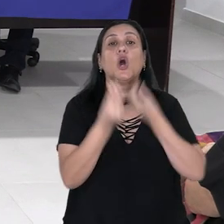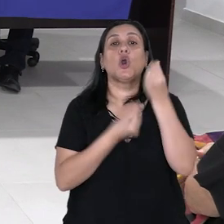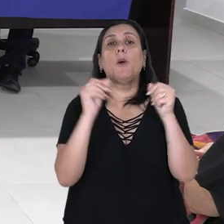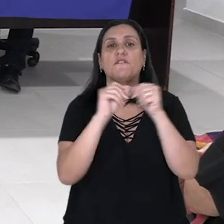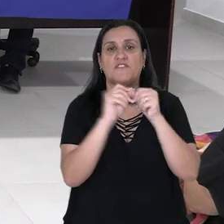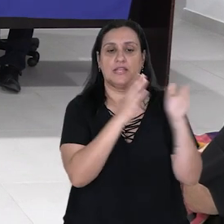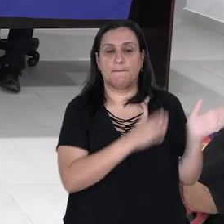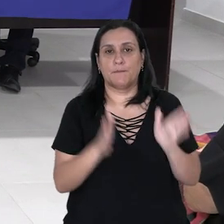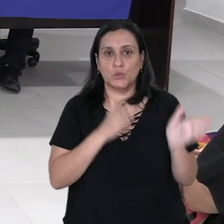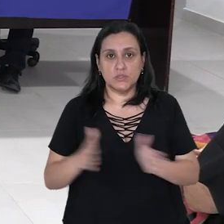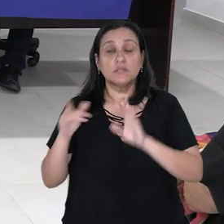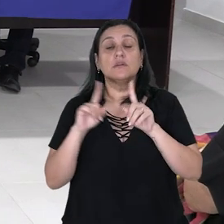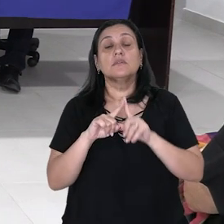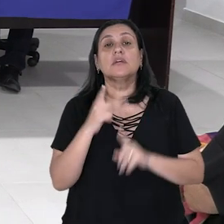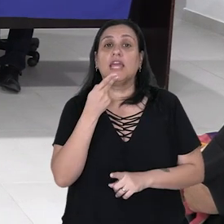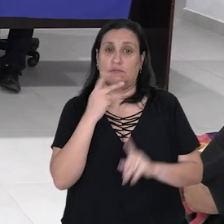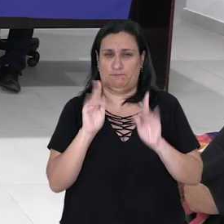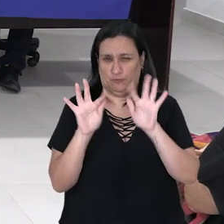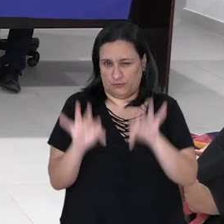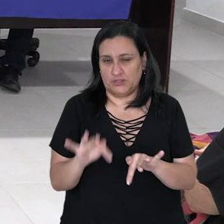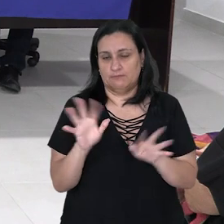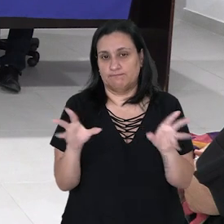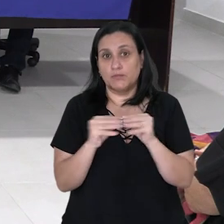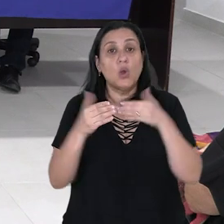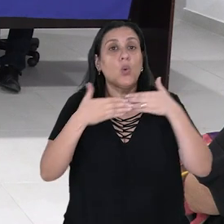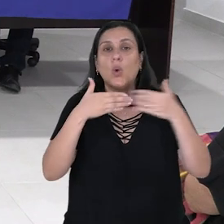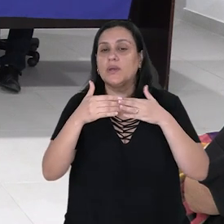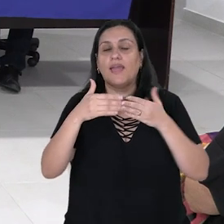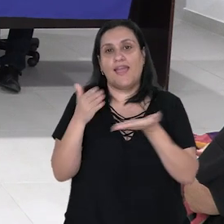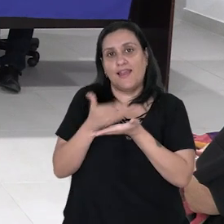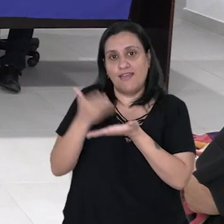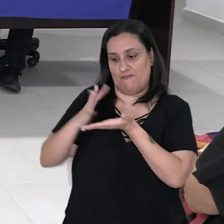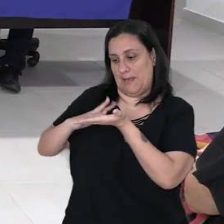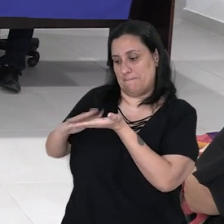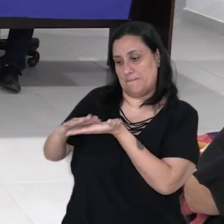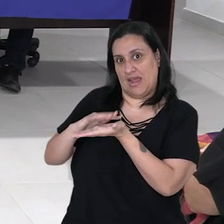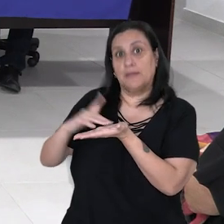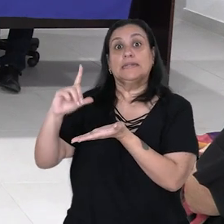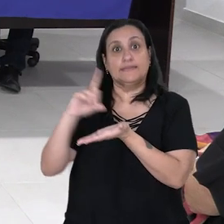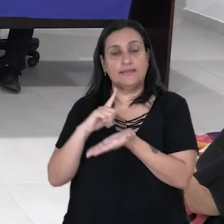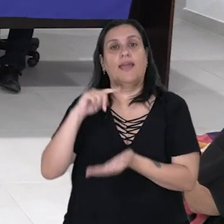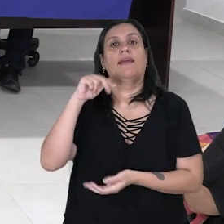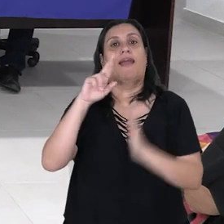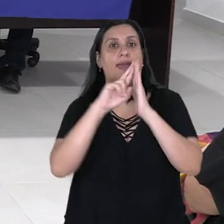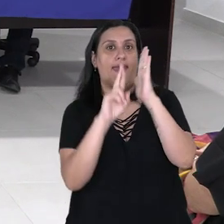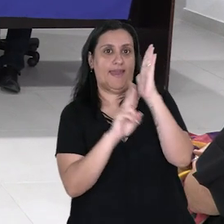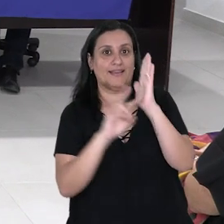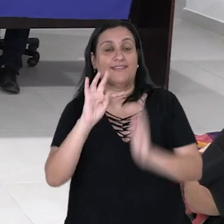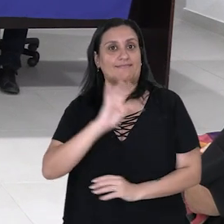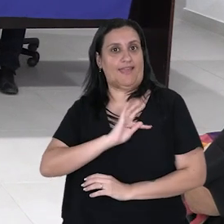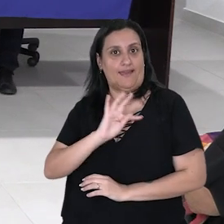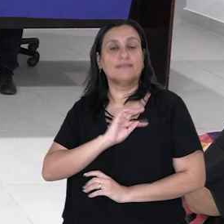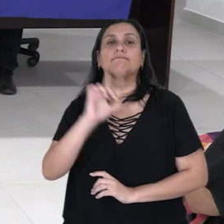produção. Só para fechar a minha fala, qualquer livro, material em braille, ele segue normas técnicas, ele segue